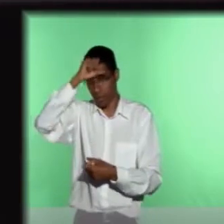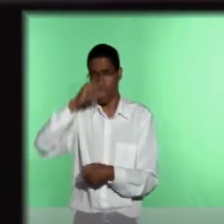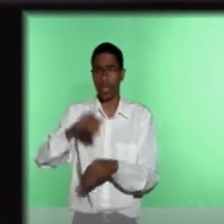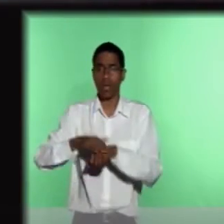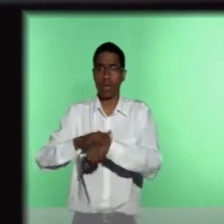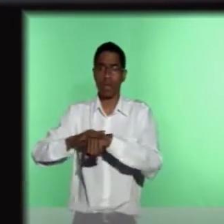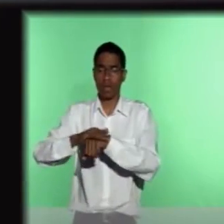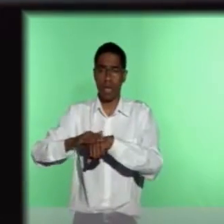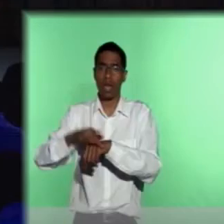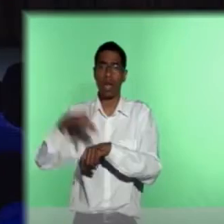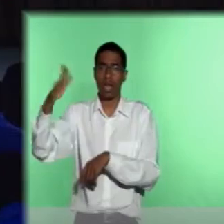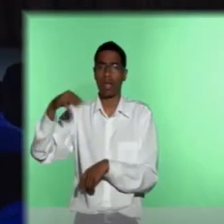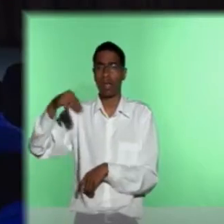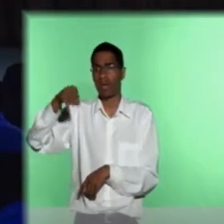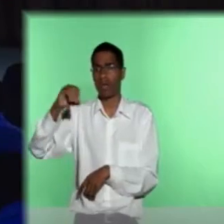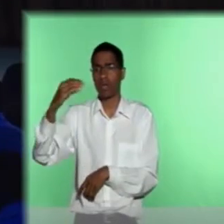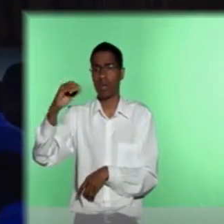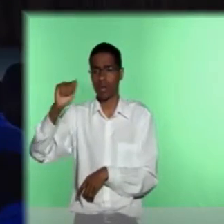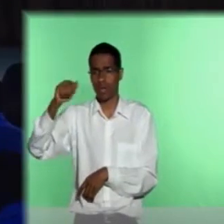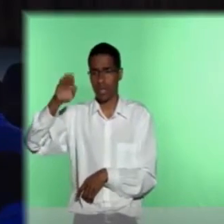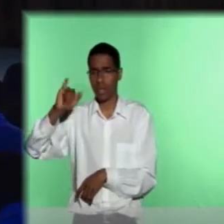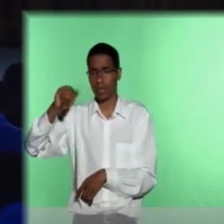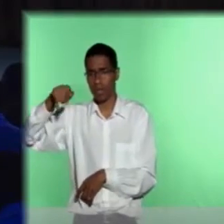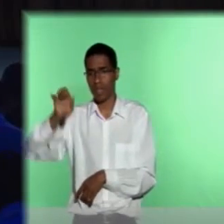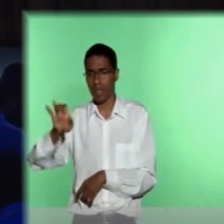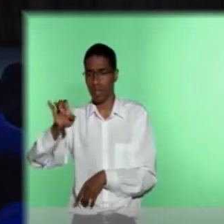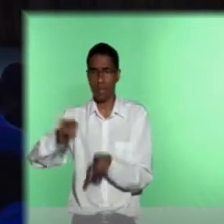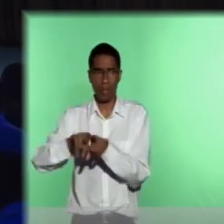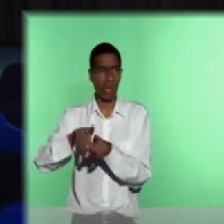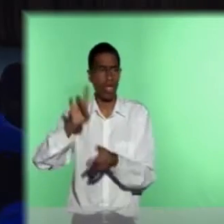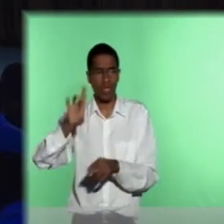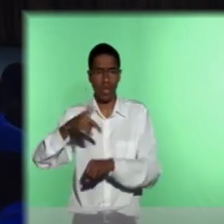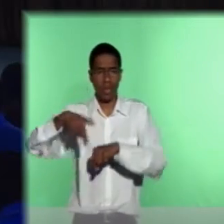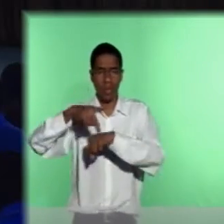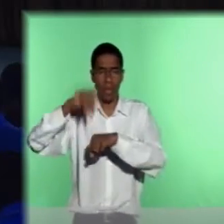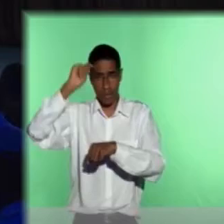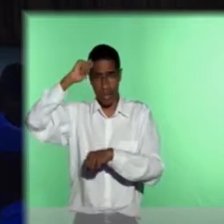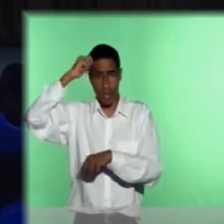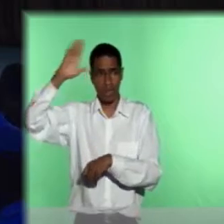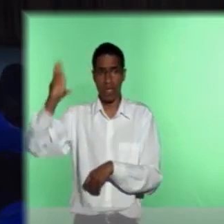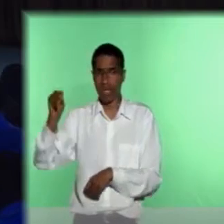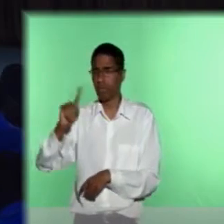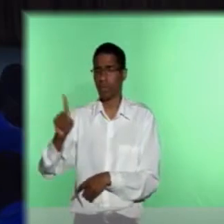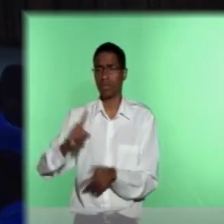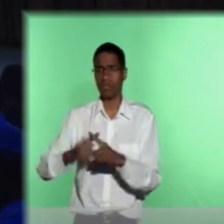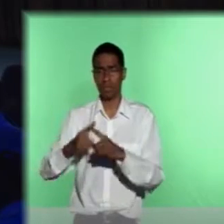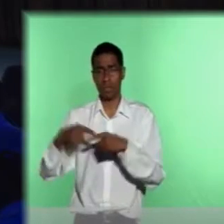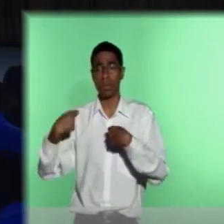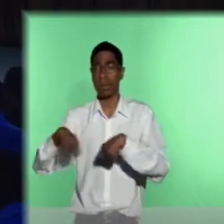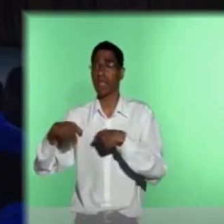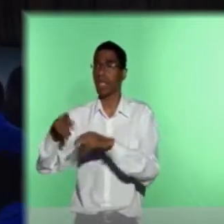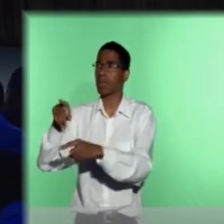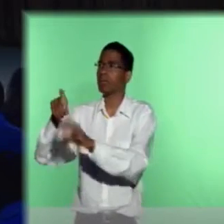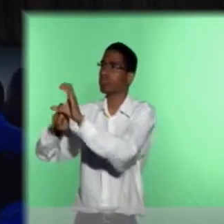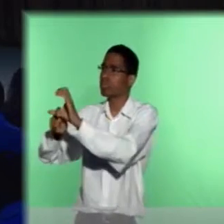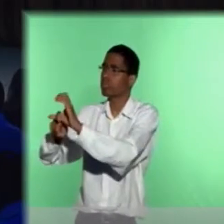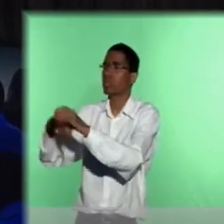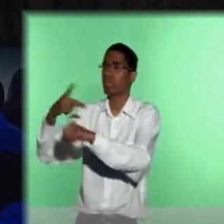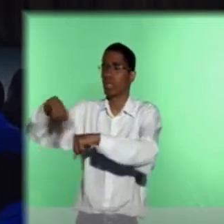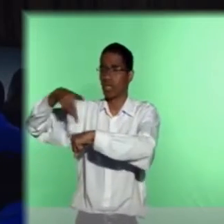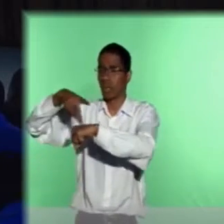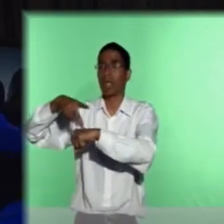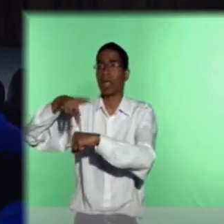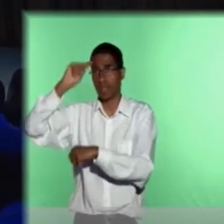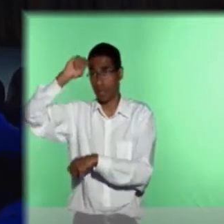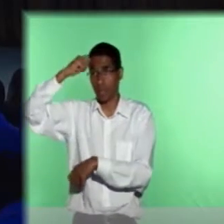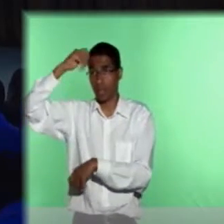Moçambique não é bom só para os países africanos, é bom para a gente também. A gente aprende muito com os países africanos, inclusive sobre a nossa